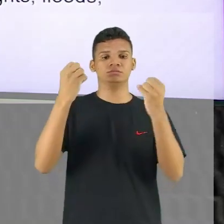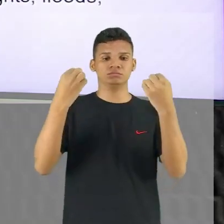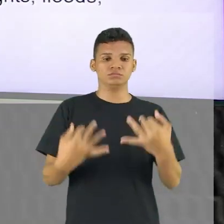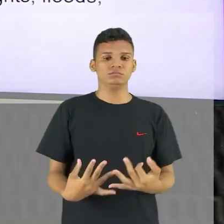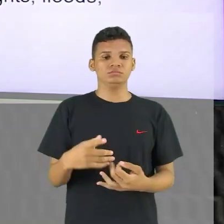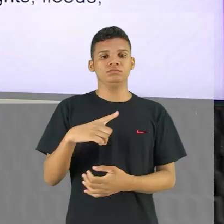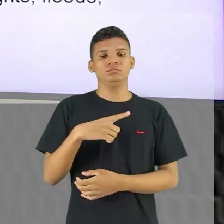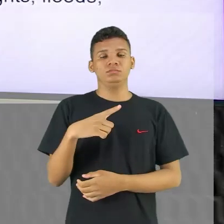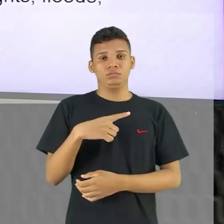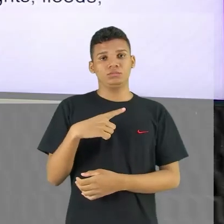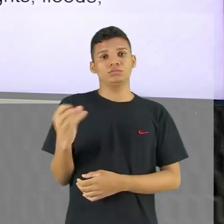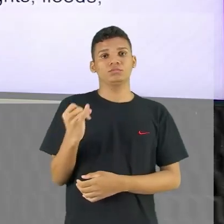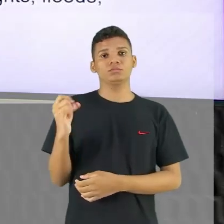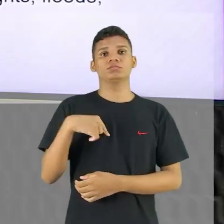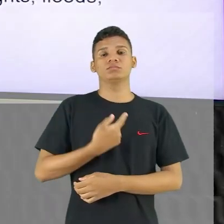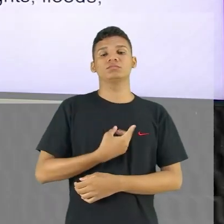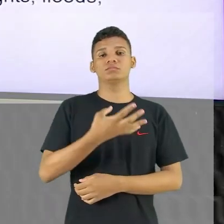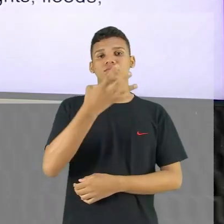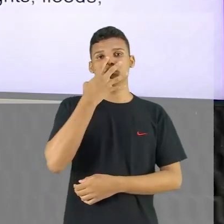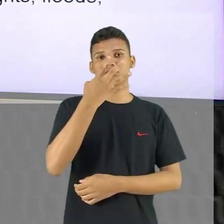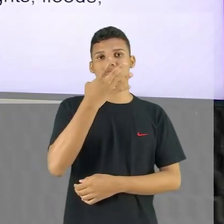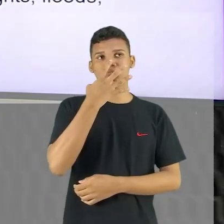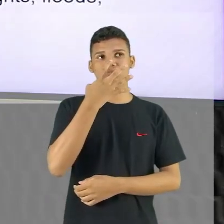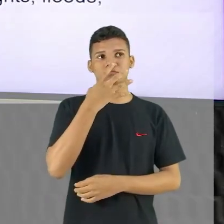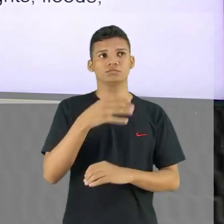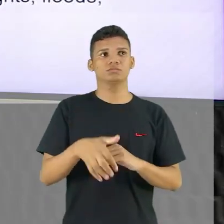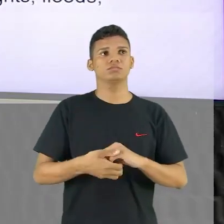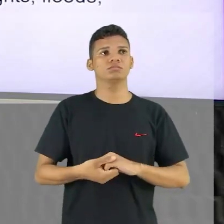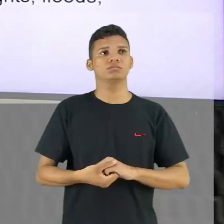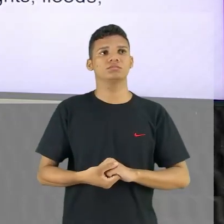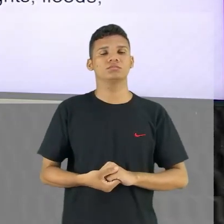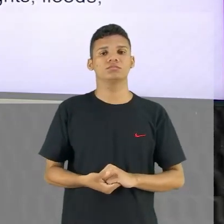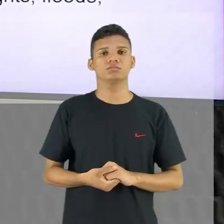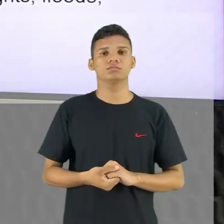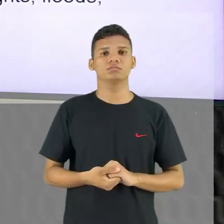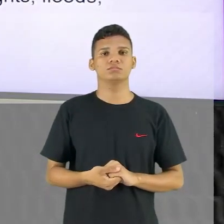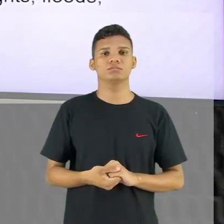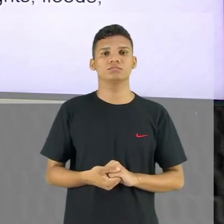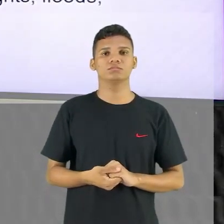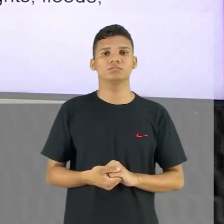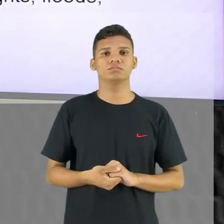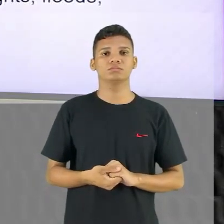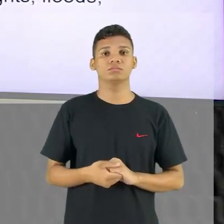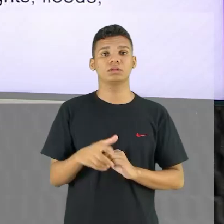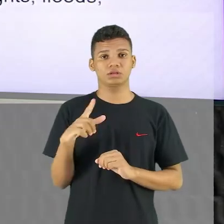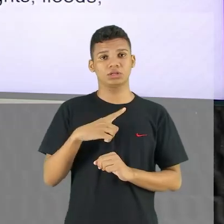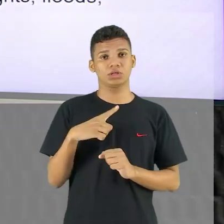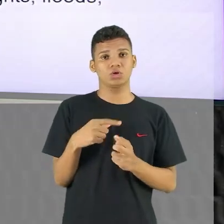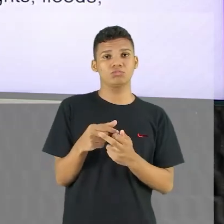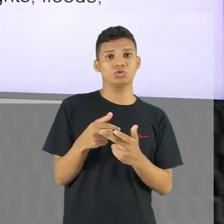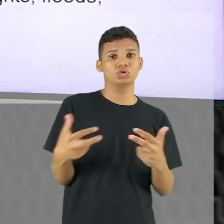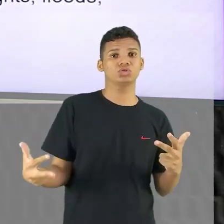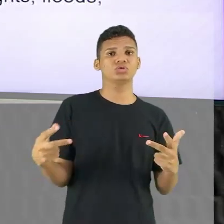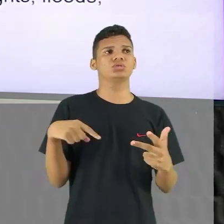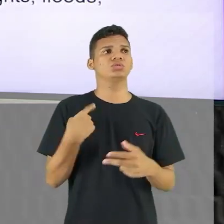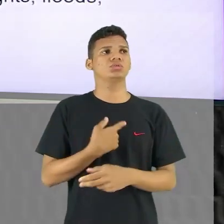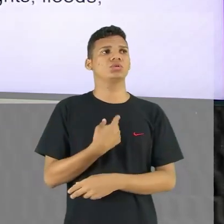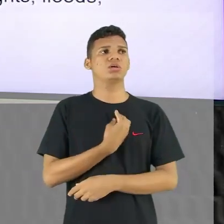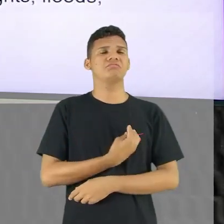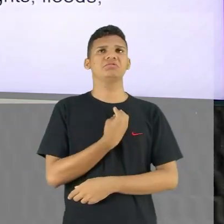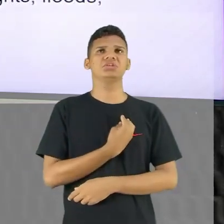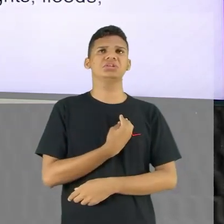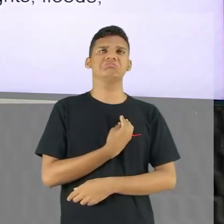elemento importante para vocês analisarem. Things we carry on the sea. coisas que nós carregamos no